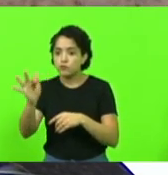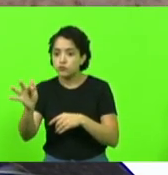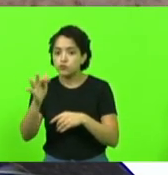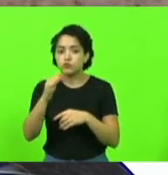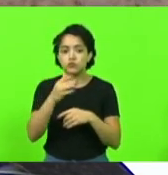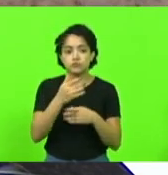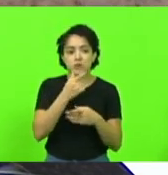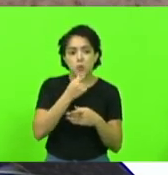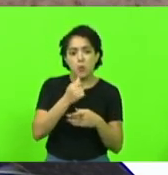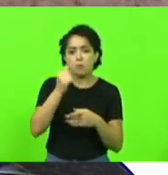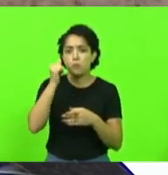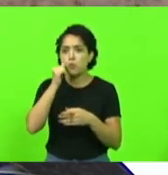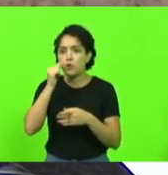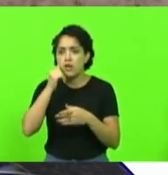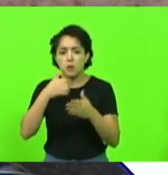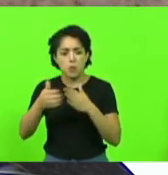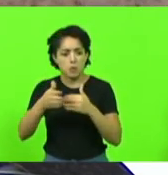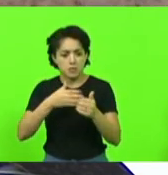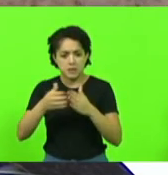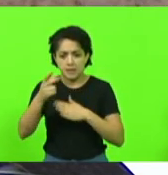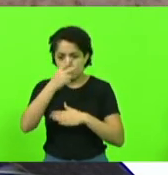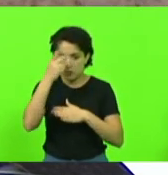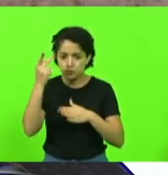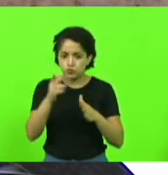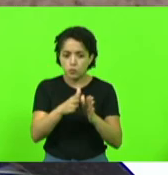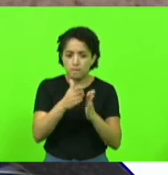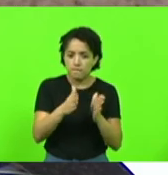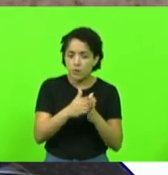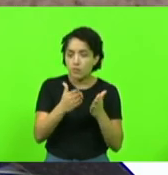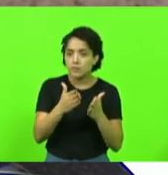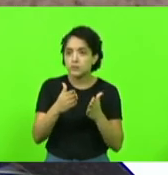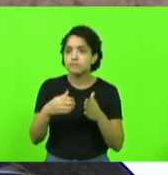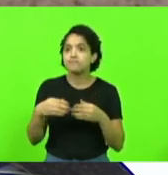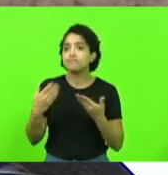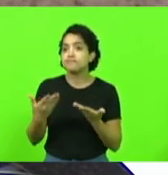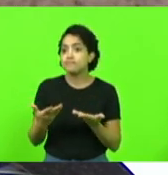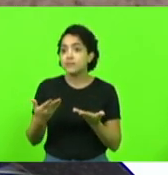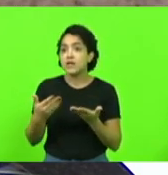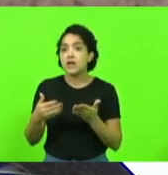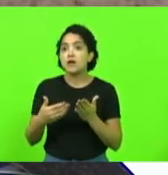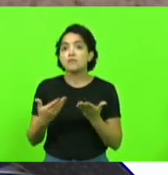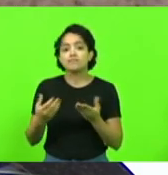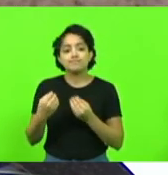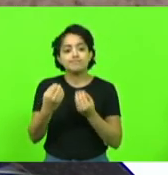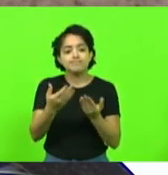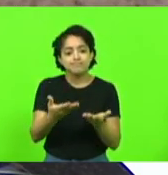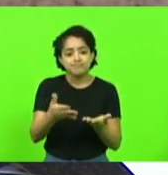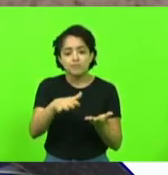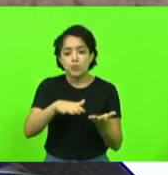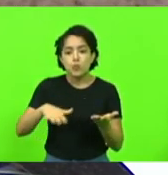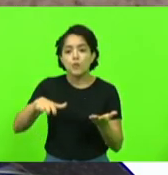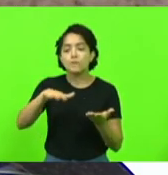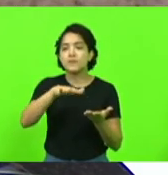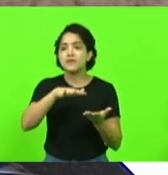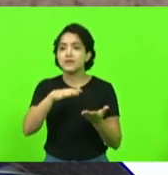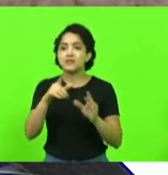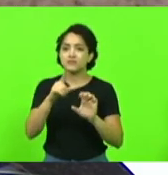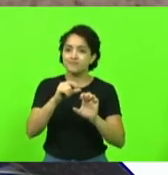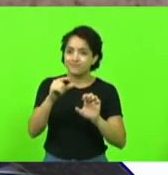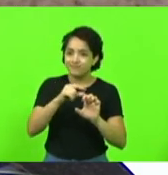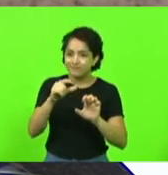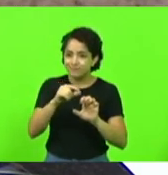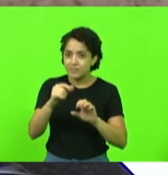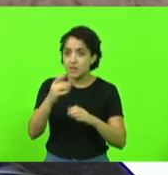homens, qualquer um em situação de vulnerabilidade, nós deveríamos oferecer um ambiente mais fácil para se empreender, um